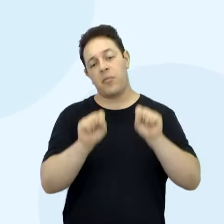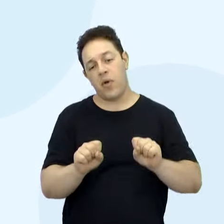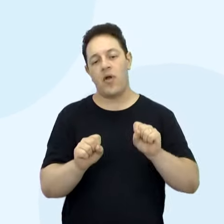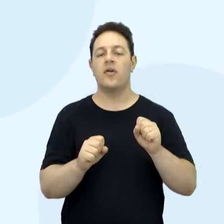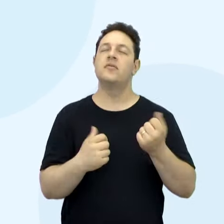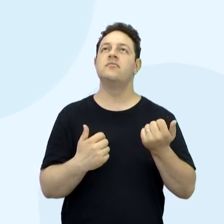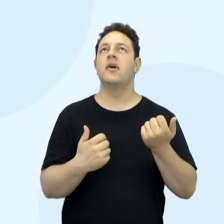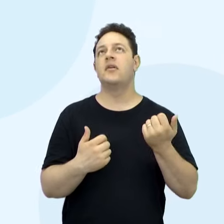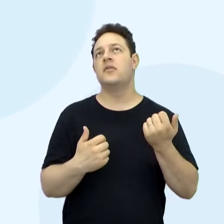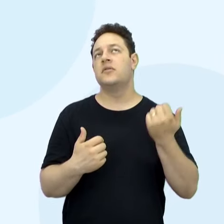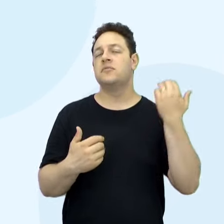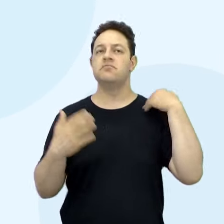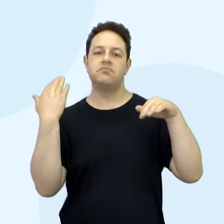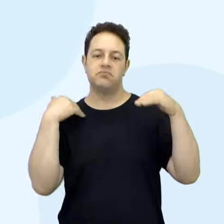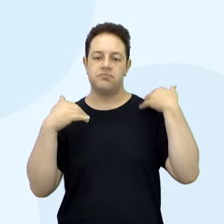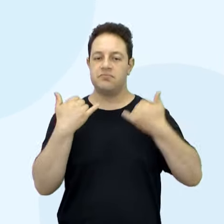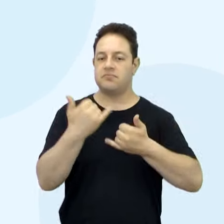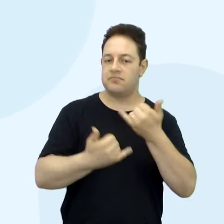lazer,